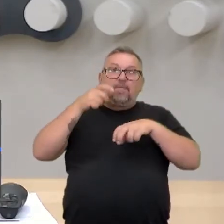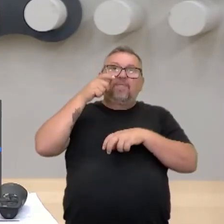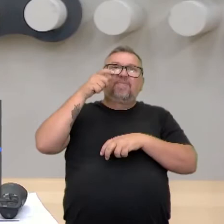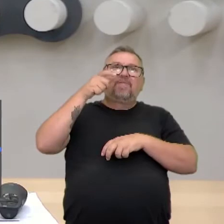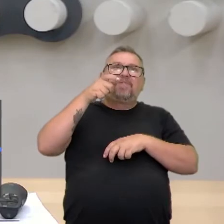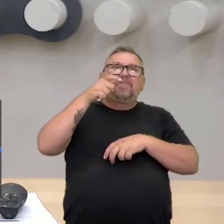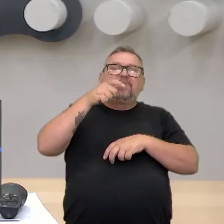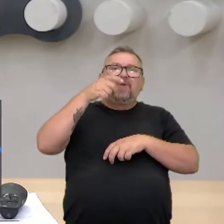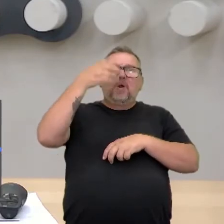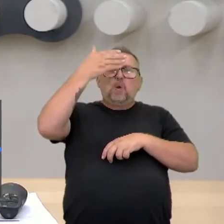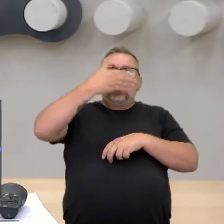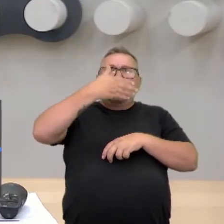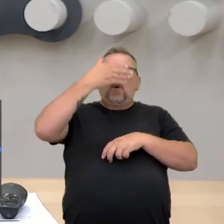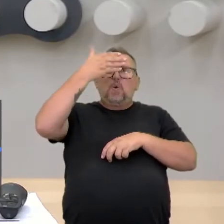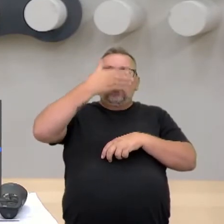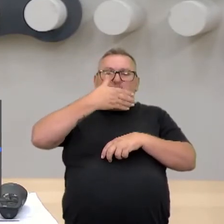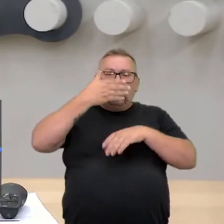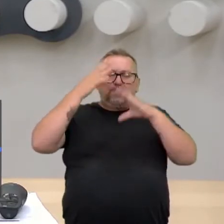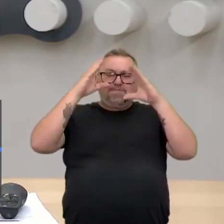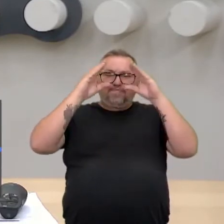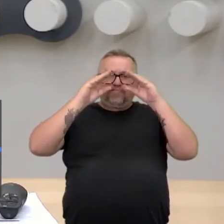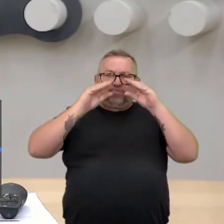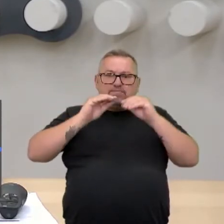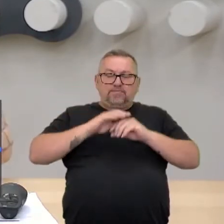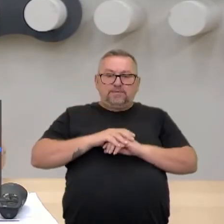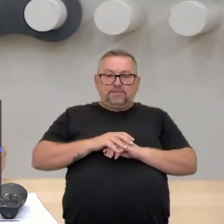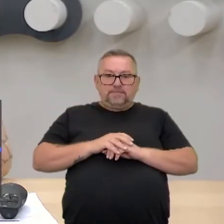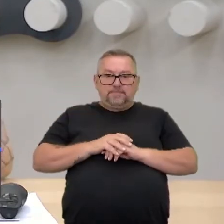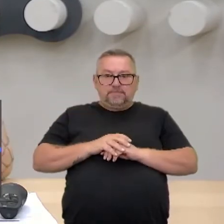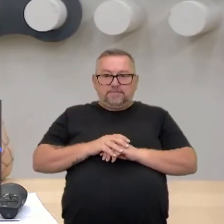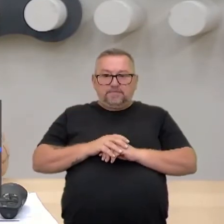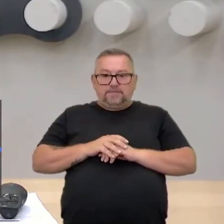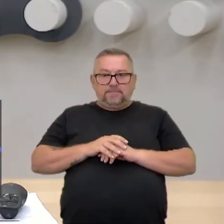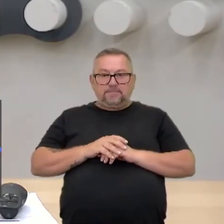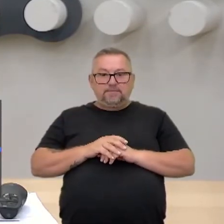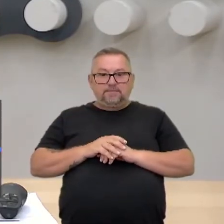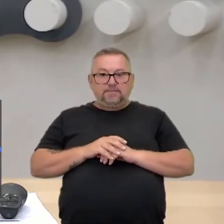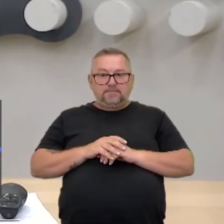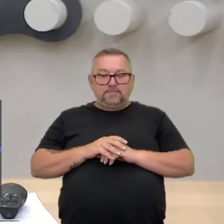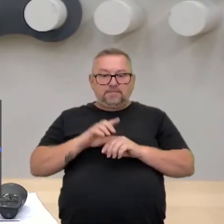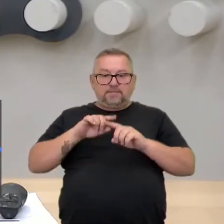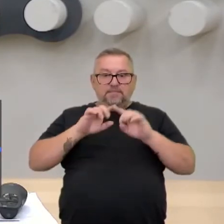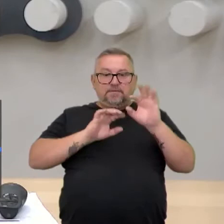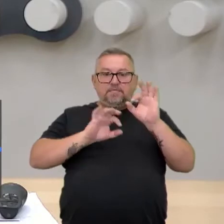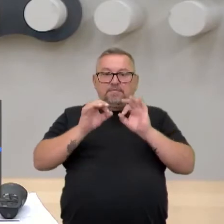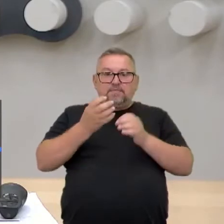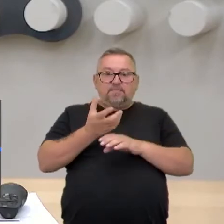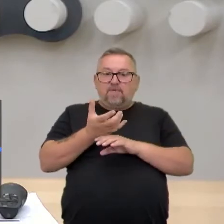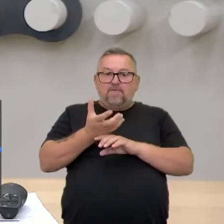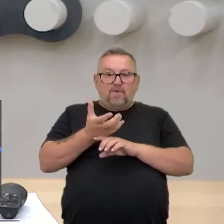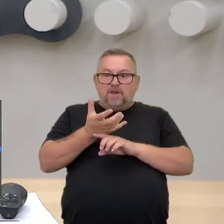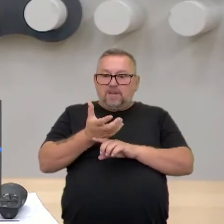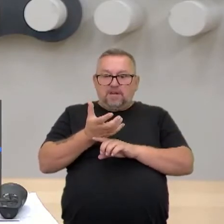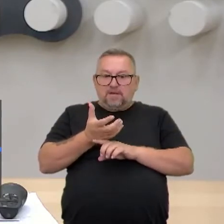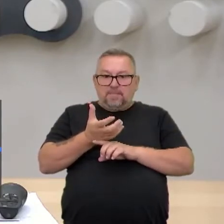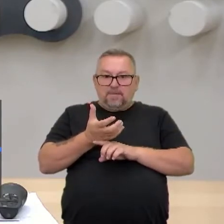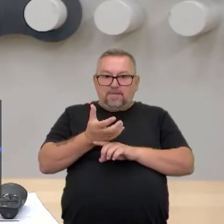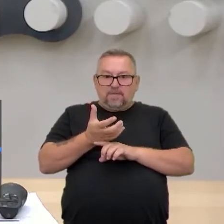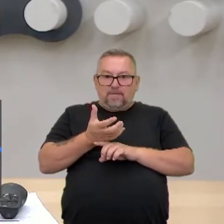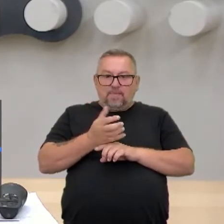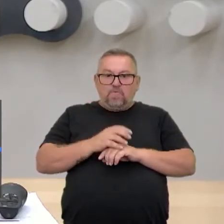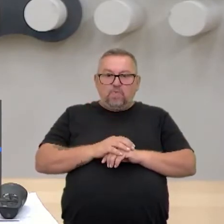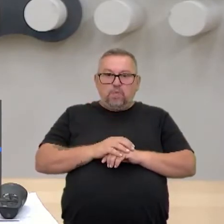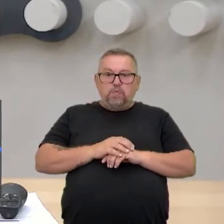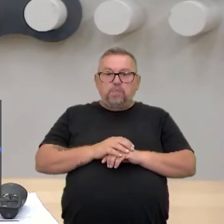chão olhando para a parede do fundo da caverna tá bom e eles montaram ali uma fogueirinha né para